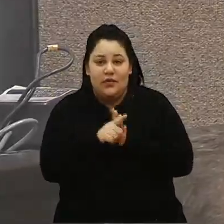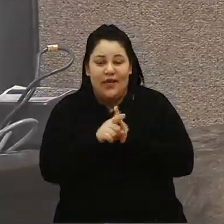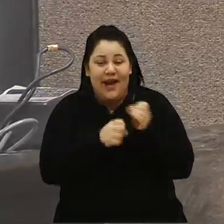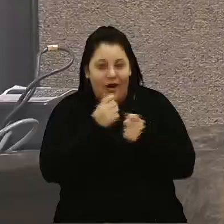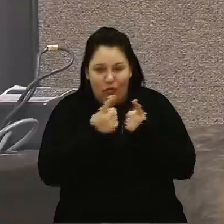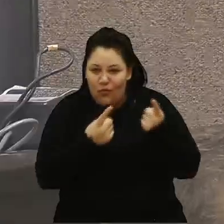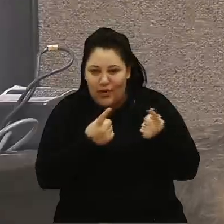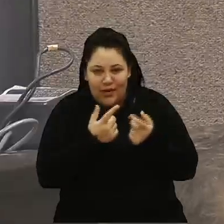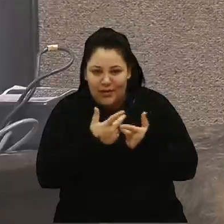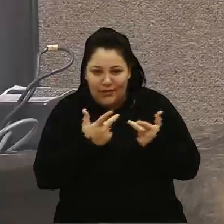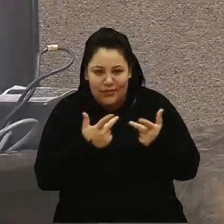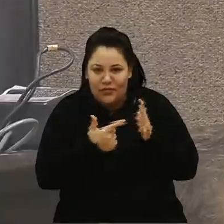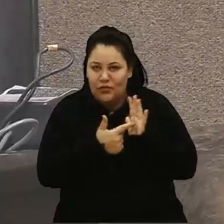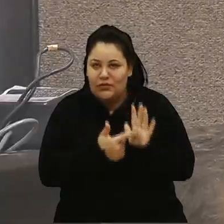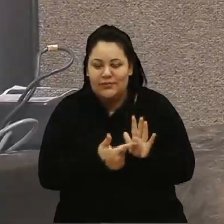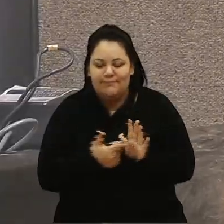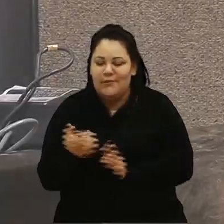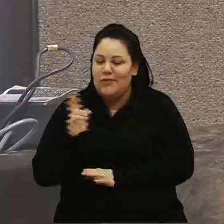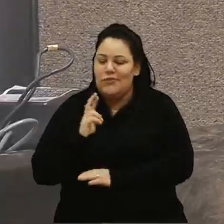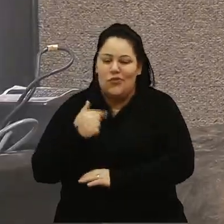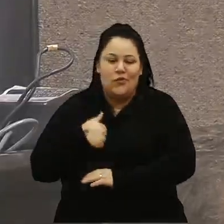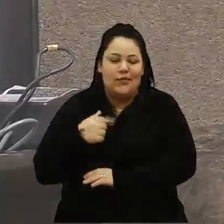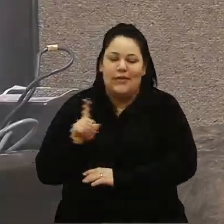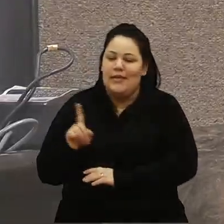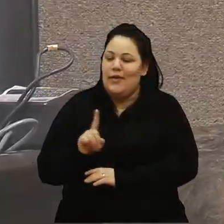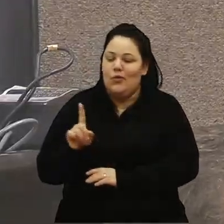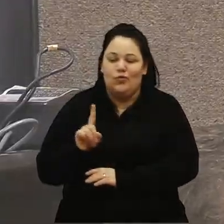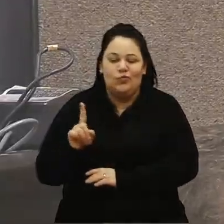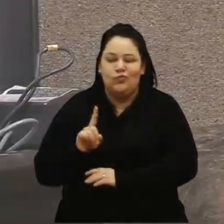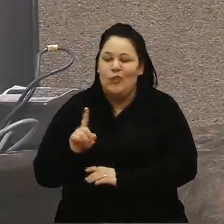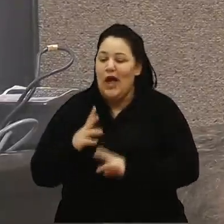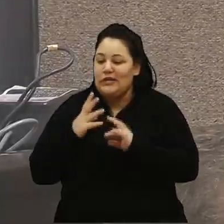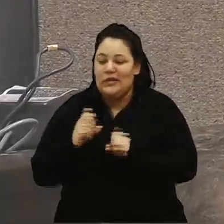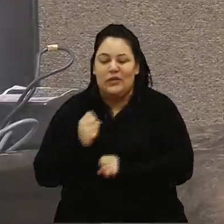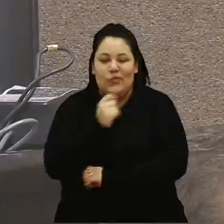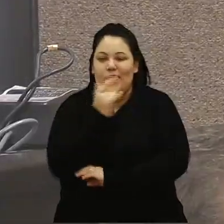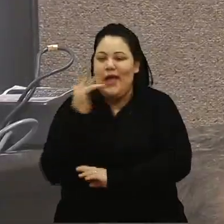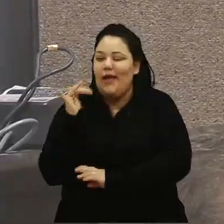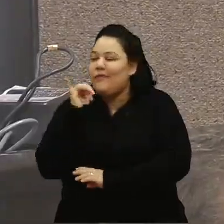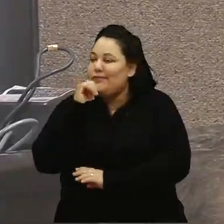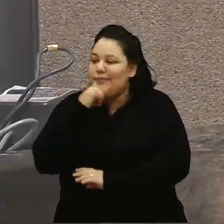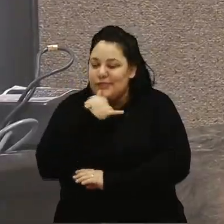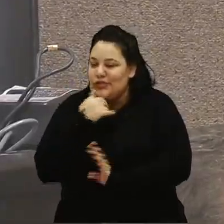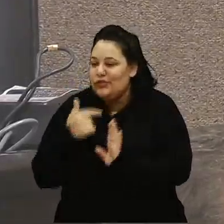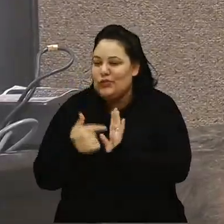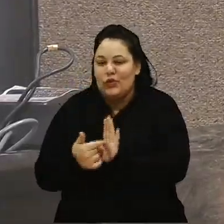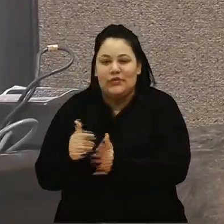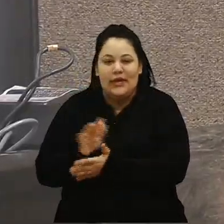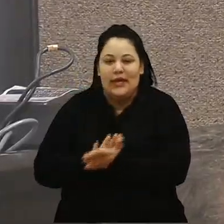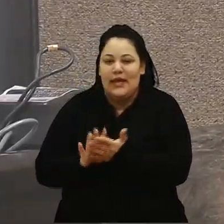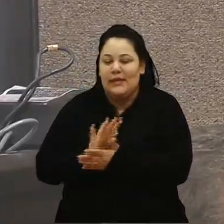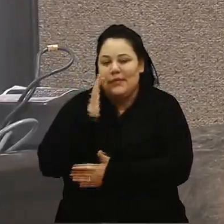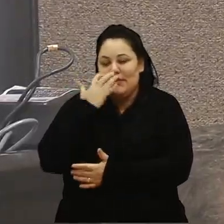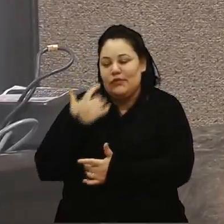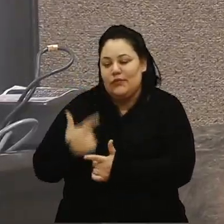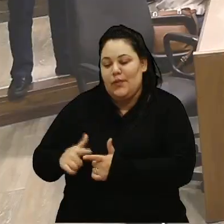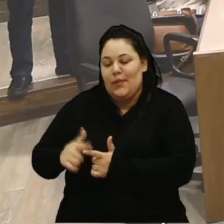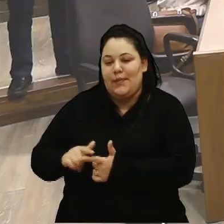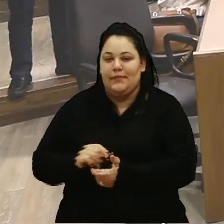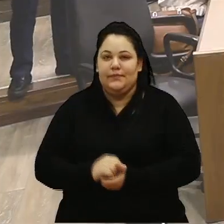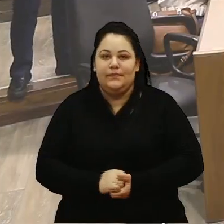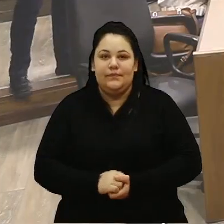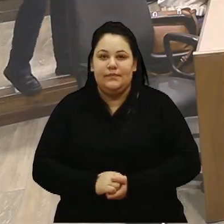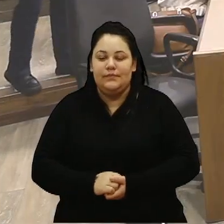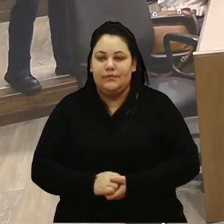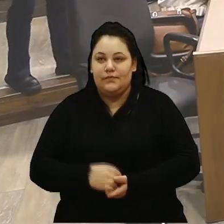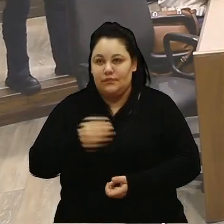situação? Não, Daiane, a Secretaria do Meio Ambiente, infelizmente, não apresenta nenhuma alternativa. Essa é a parte, vereadora Estela. Muito